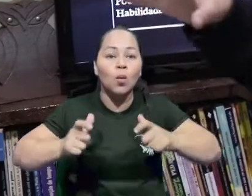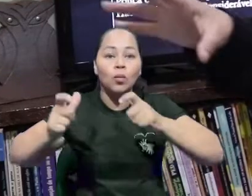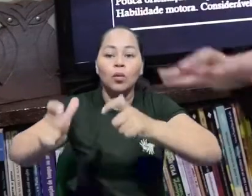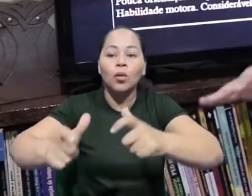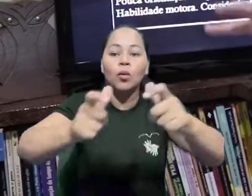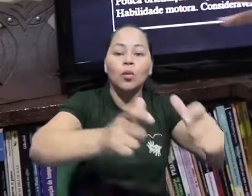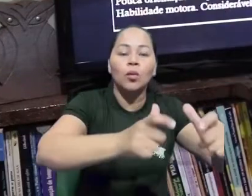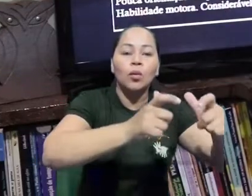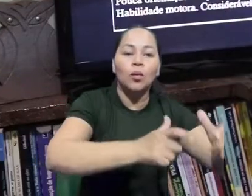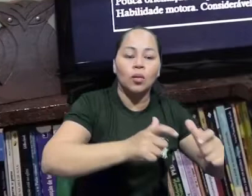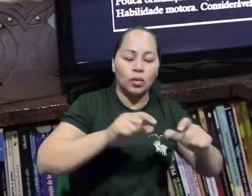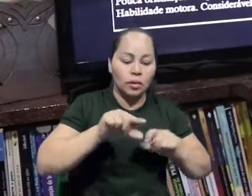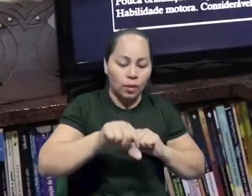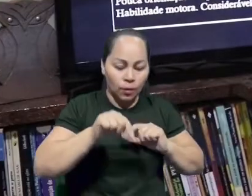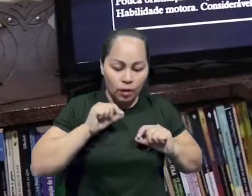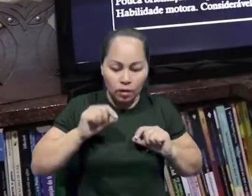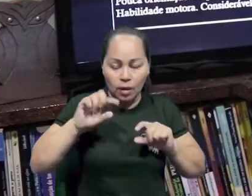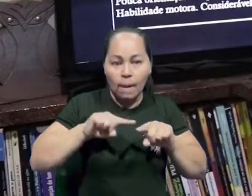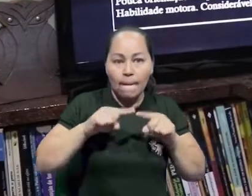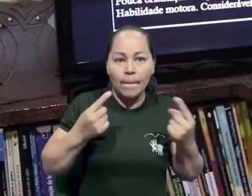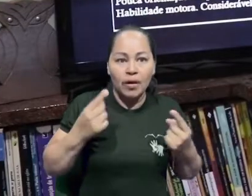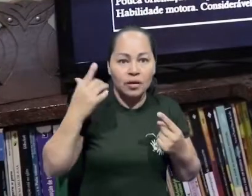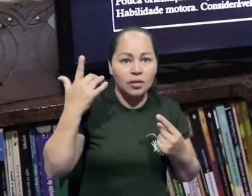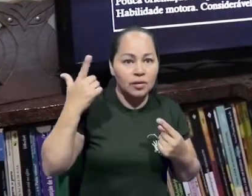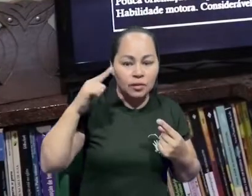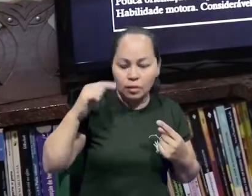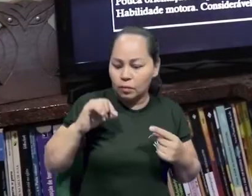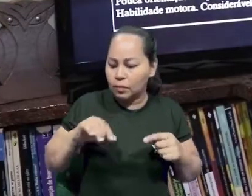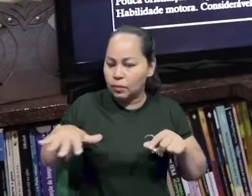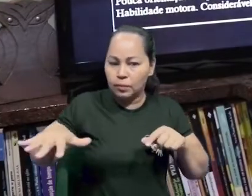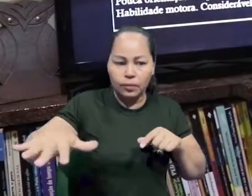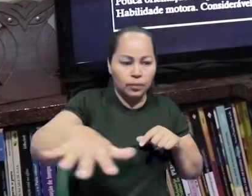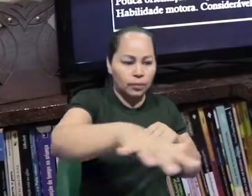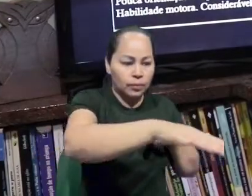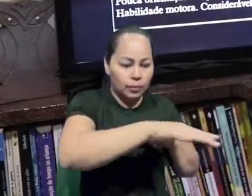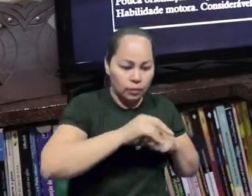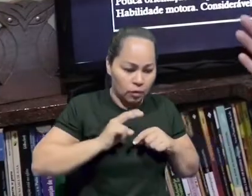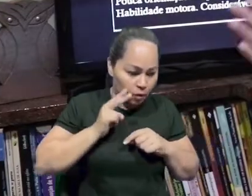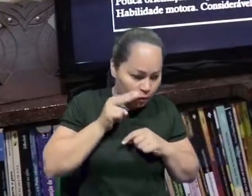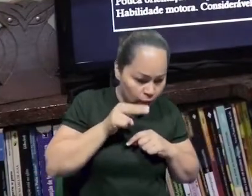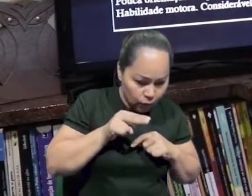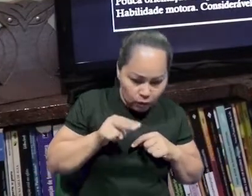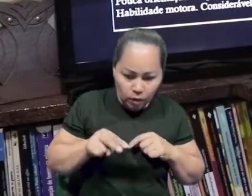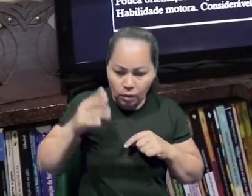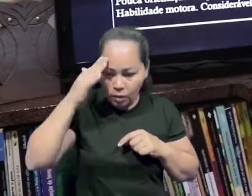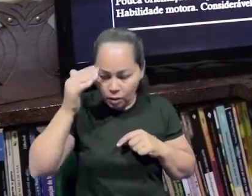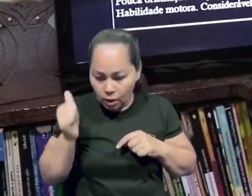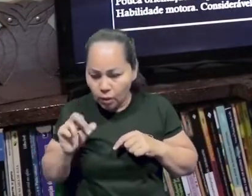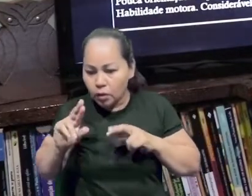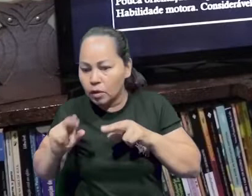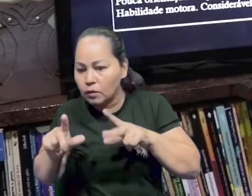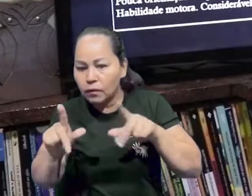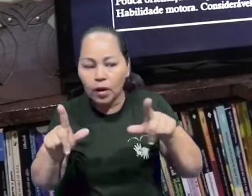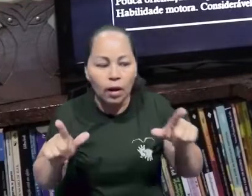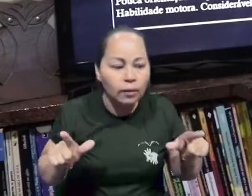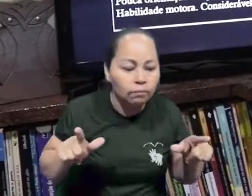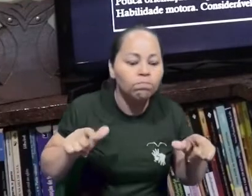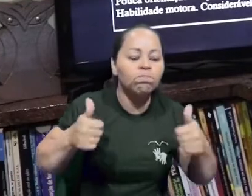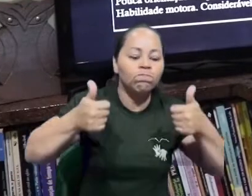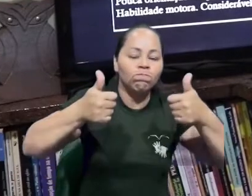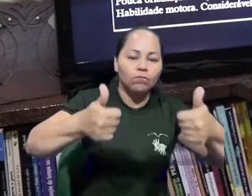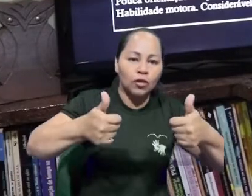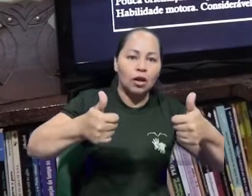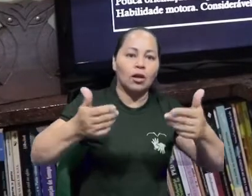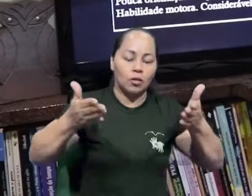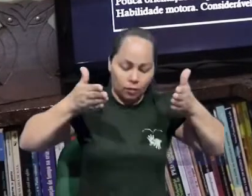sabe onde estão os objetos ali na mesa, mas não tem a noção do entorno. Então chega, já observa a sala, vê o que tem diferente.